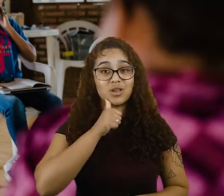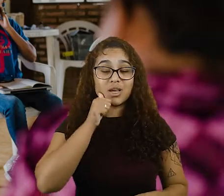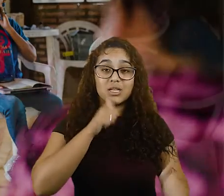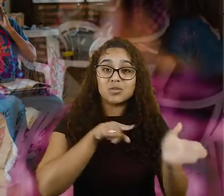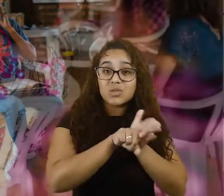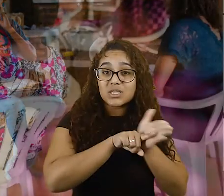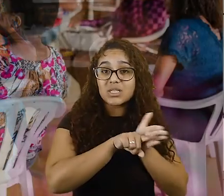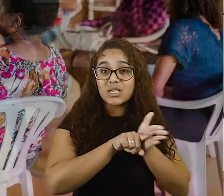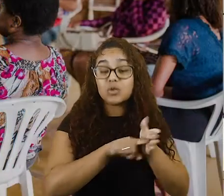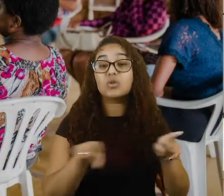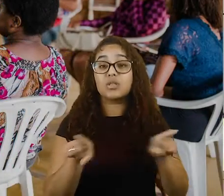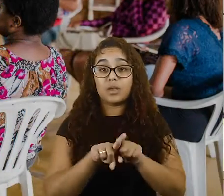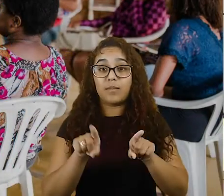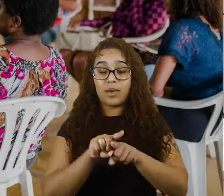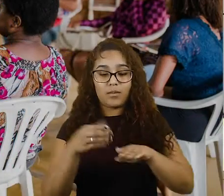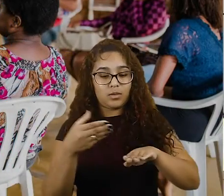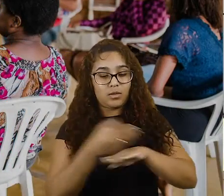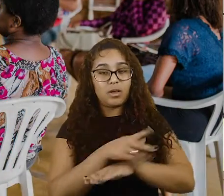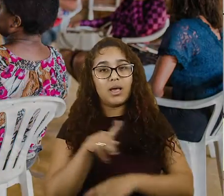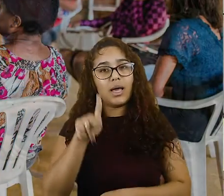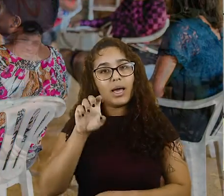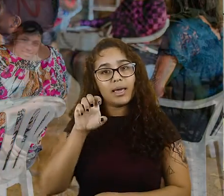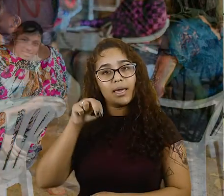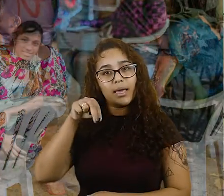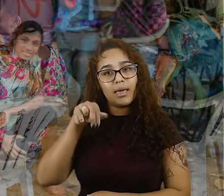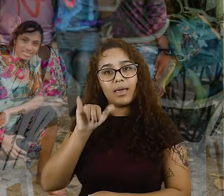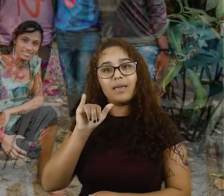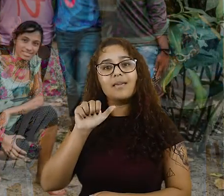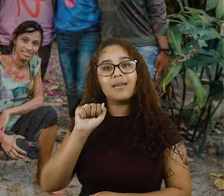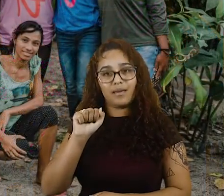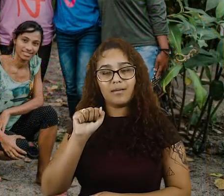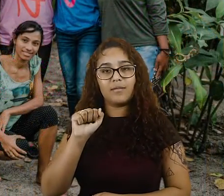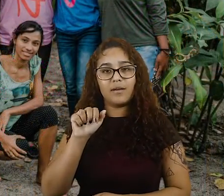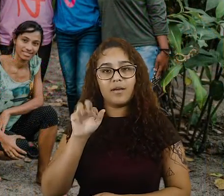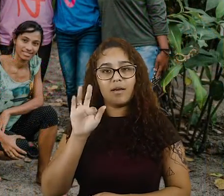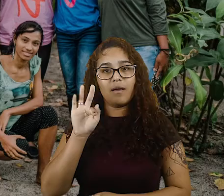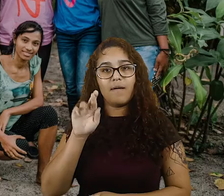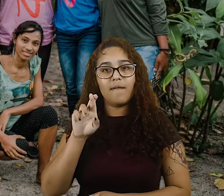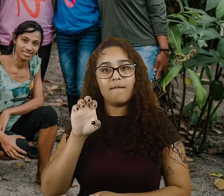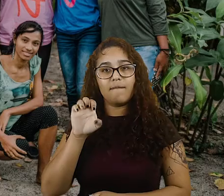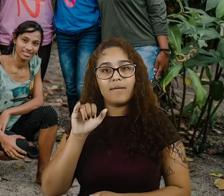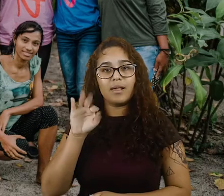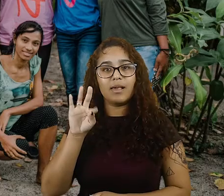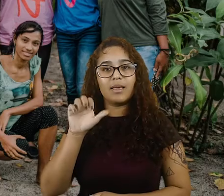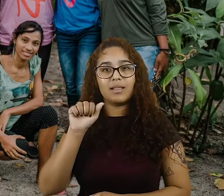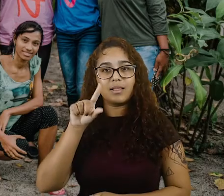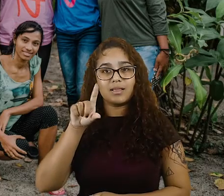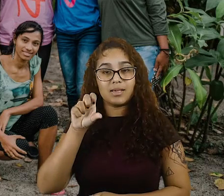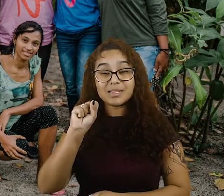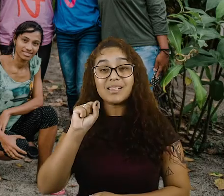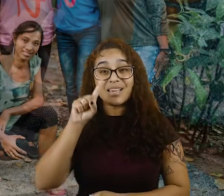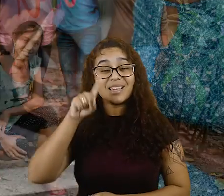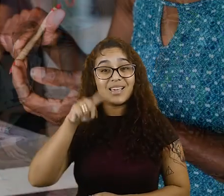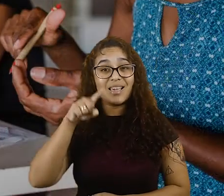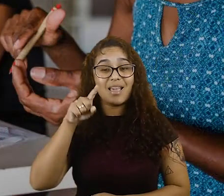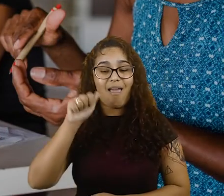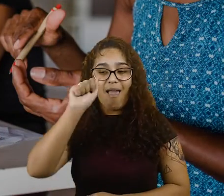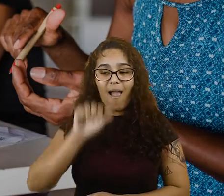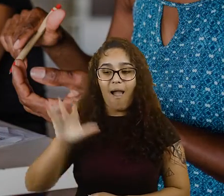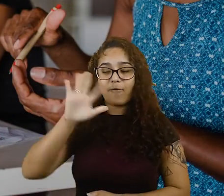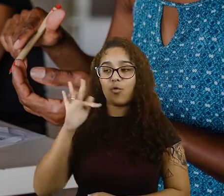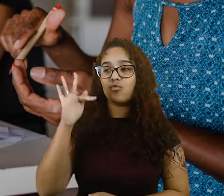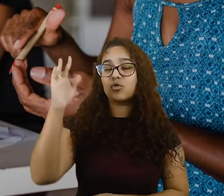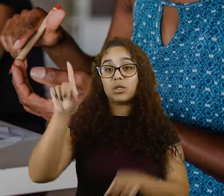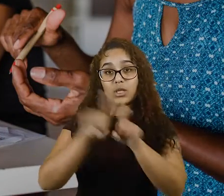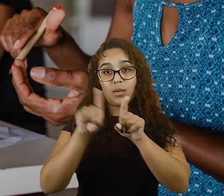Tivemos pesquisadoras, né, que também participaram, exemplo da Kenia Freitas, que é uma referência